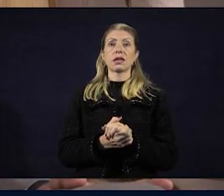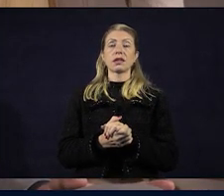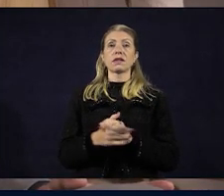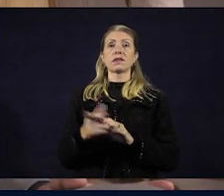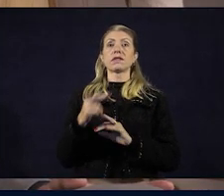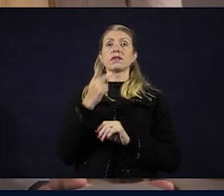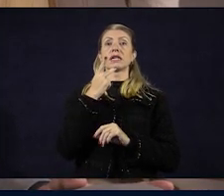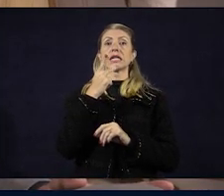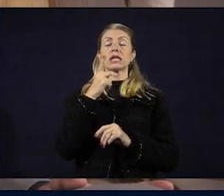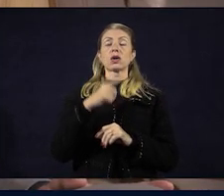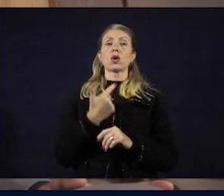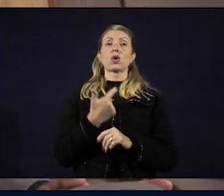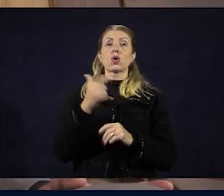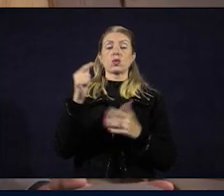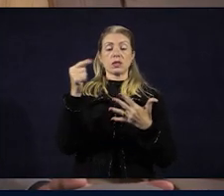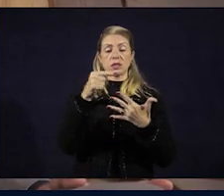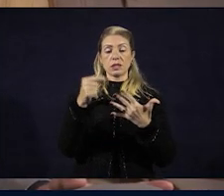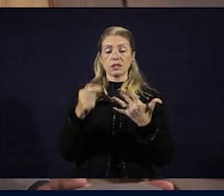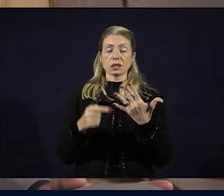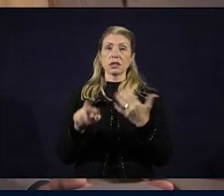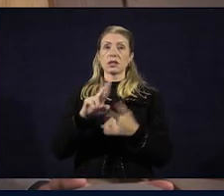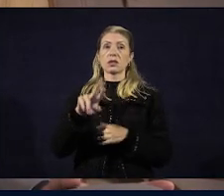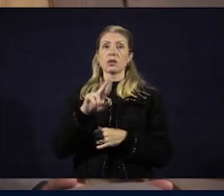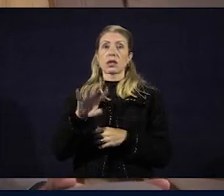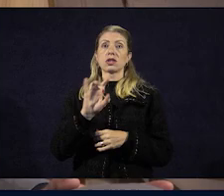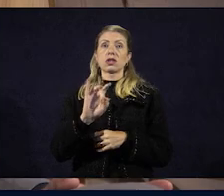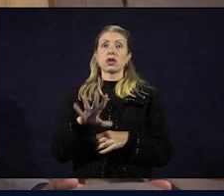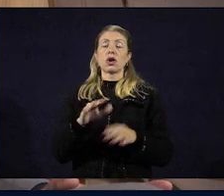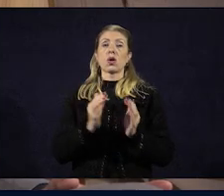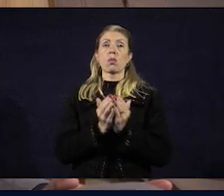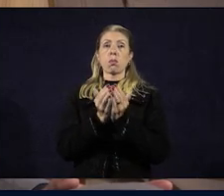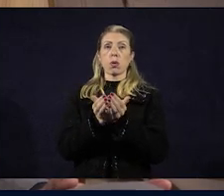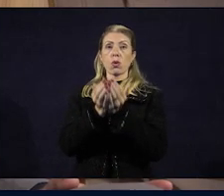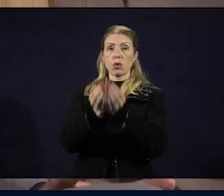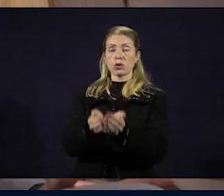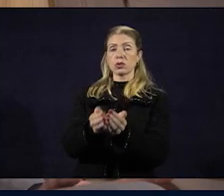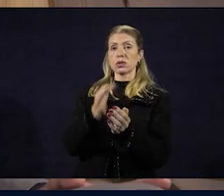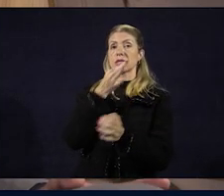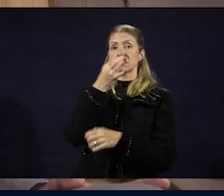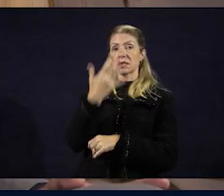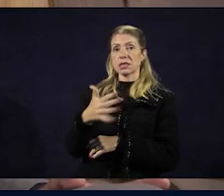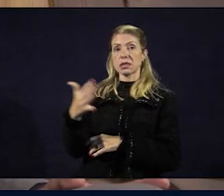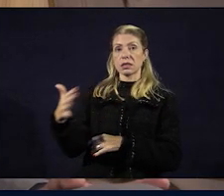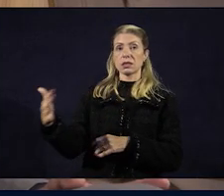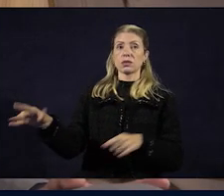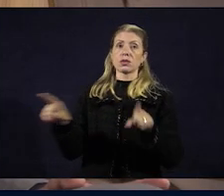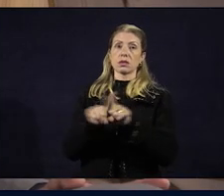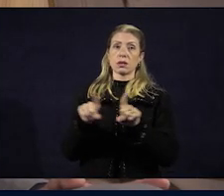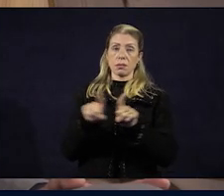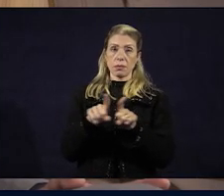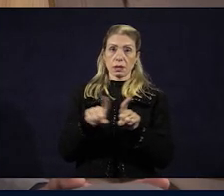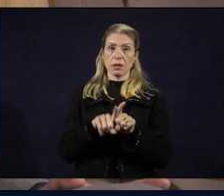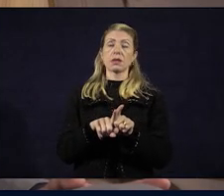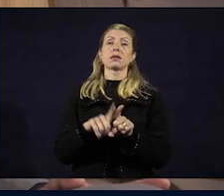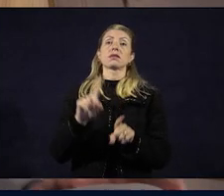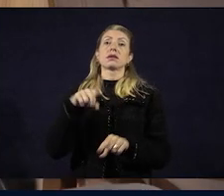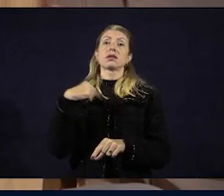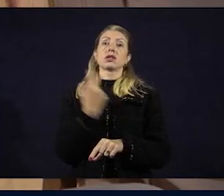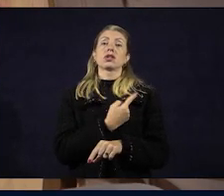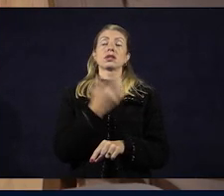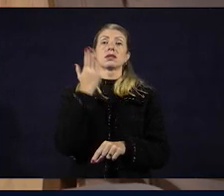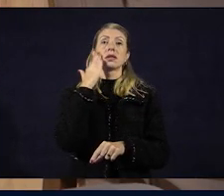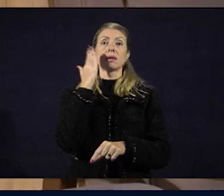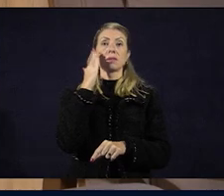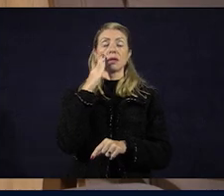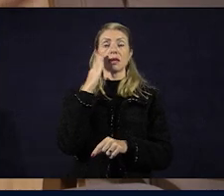ter outras alternativas que não seja somente o Porto de Santos e o Porto de Paranaguá para exportar a nossa produção. Então, o esforço nosso, por